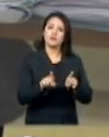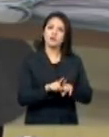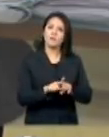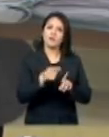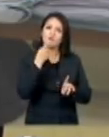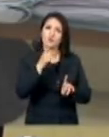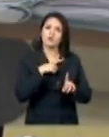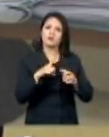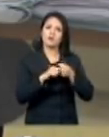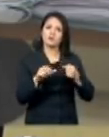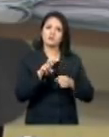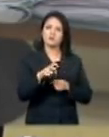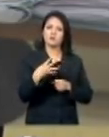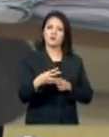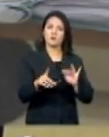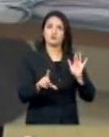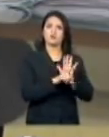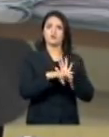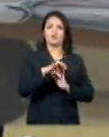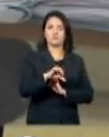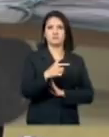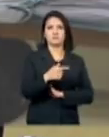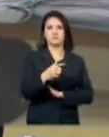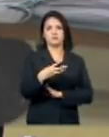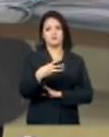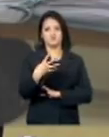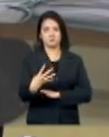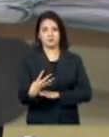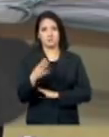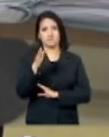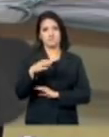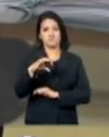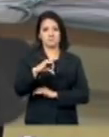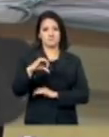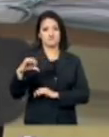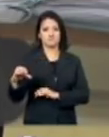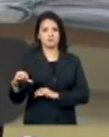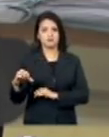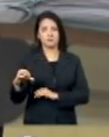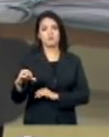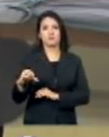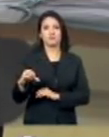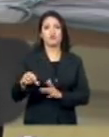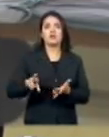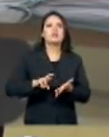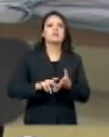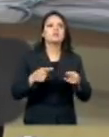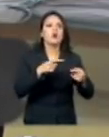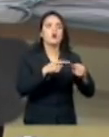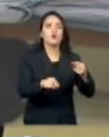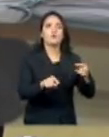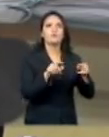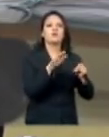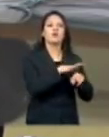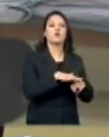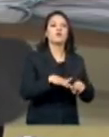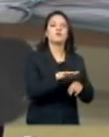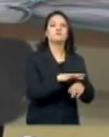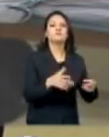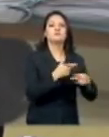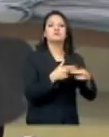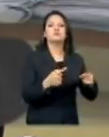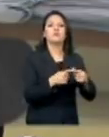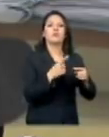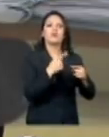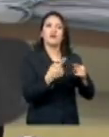da lei 9.784 99 não alcança essas situações pra grande time com nacionais